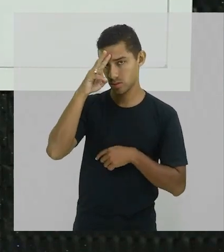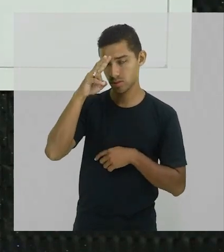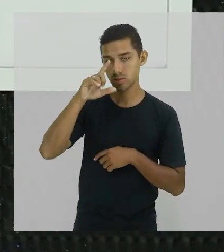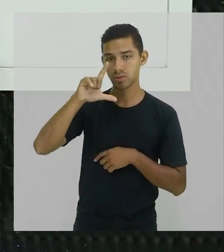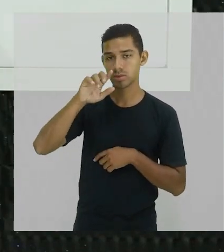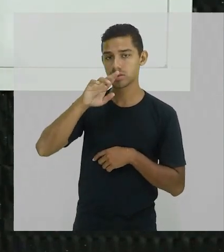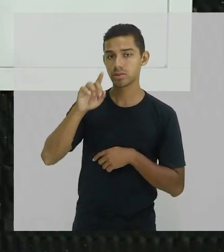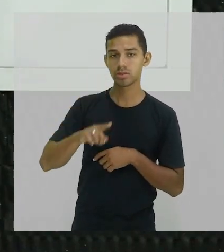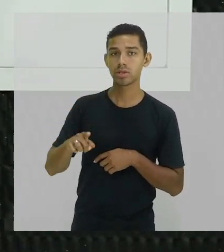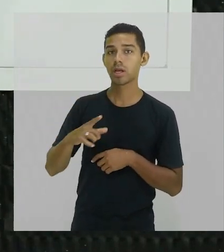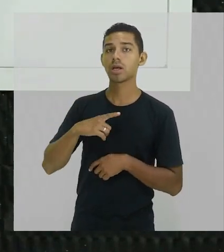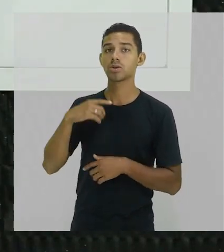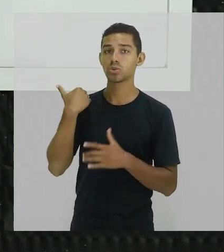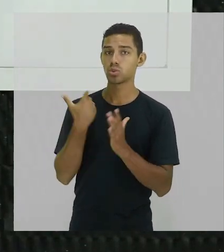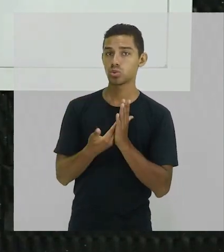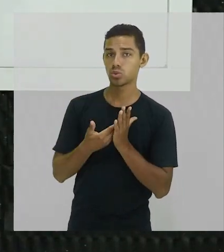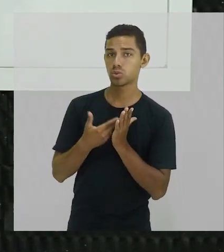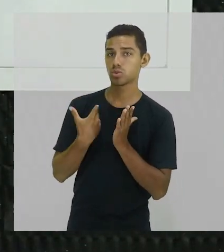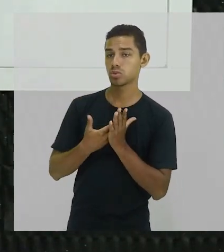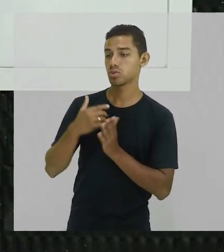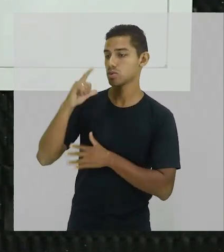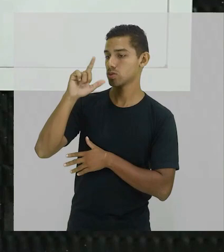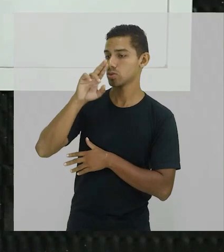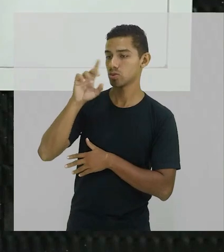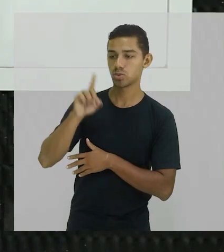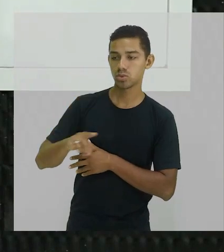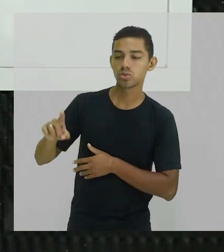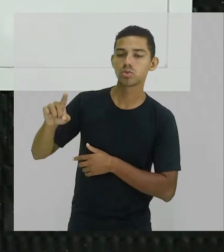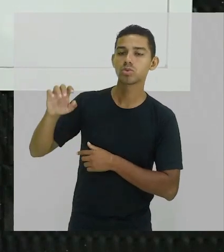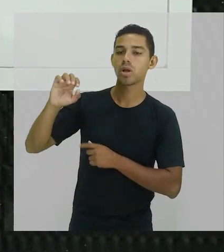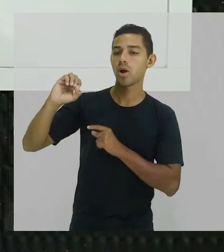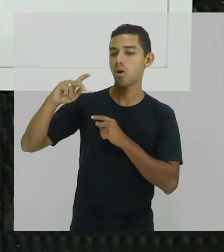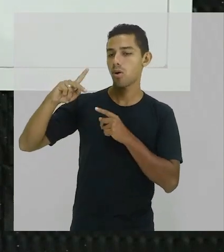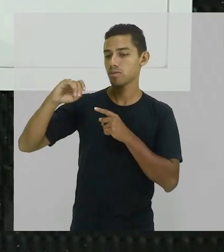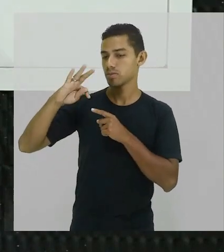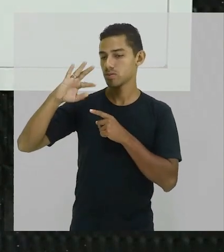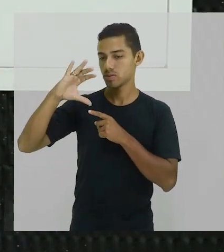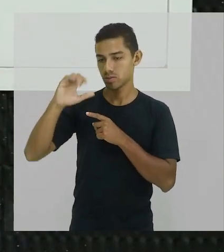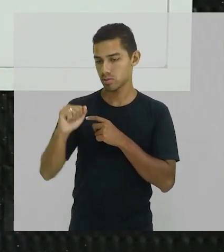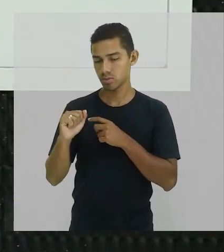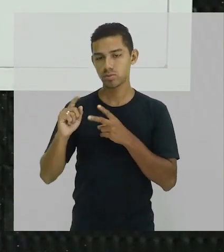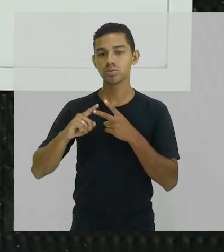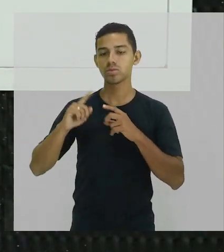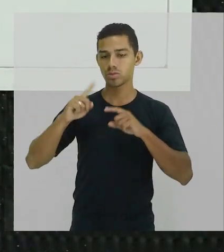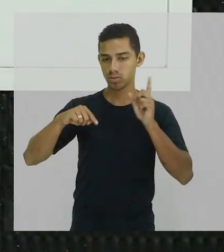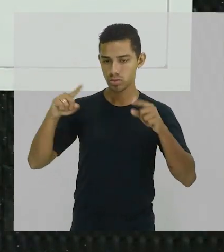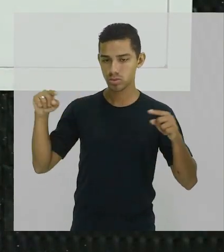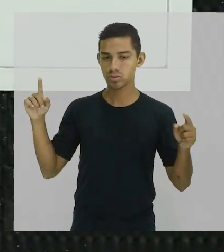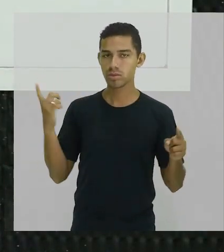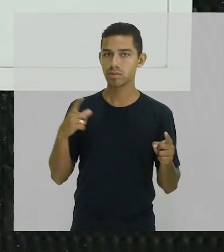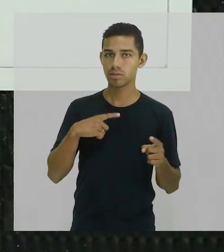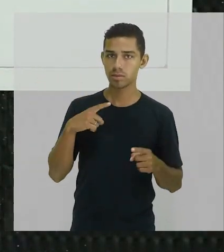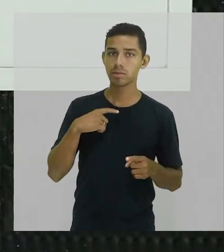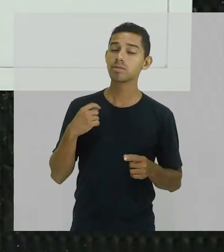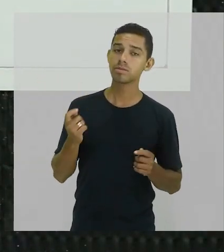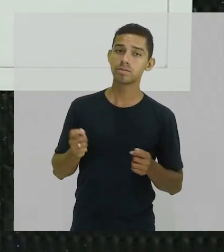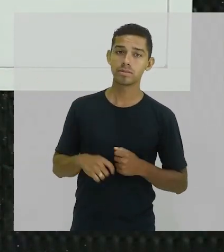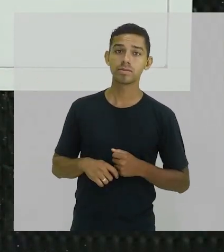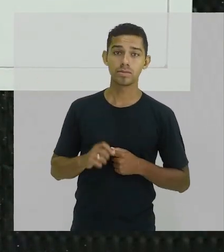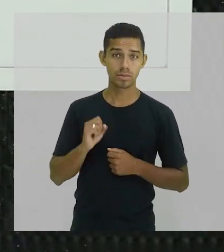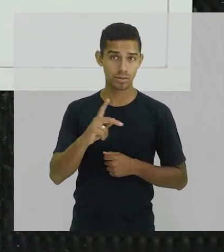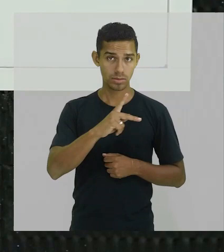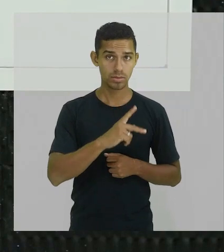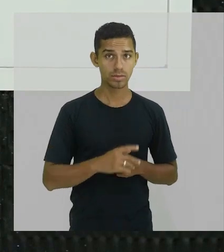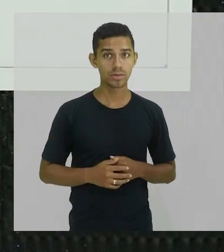temos o estudo da luz, né? Nós temos o estudo da óptica, tá certo? Que estuda essa onda eletromagnética, a propagação dela,